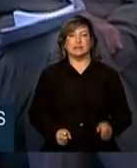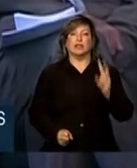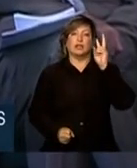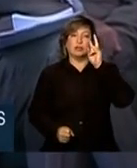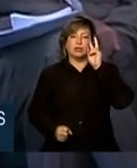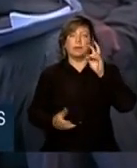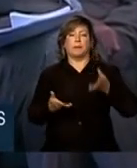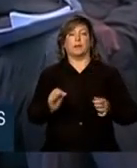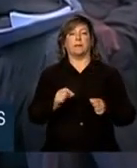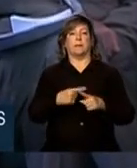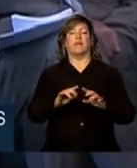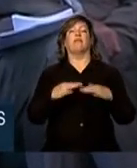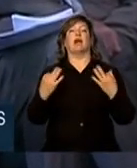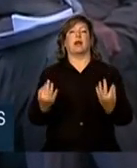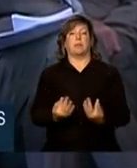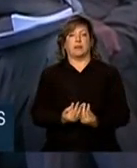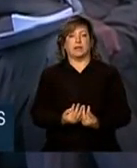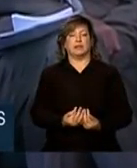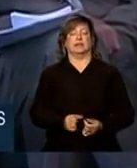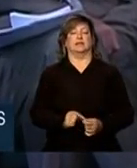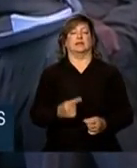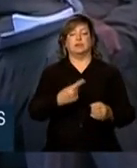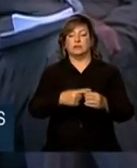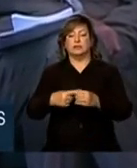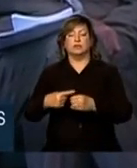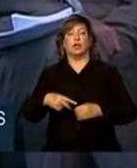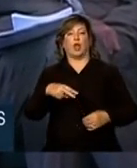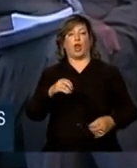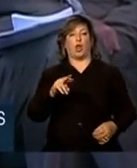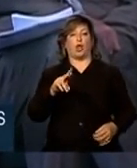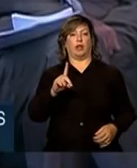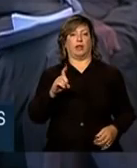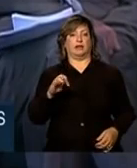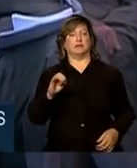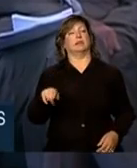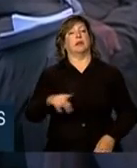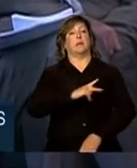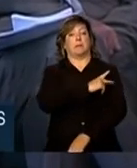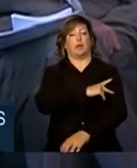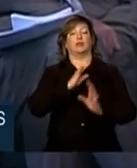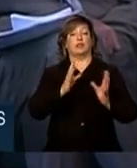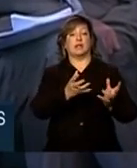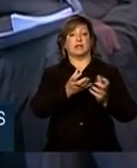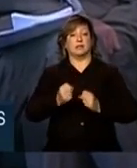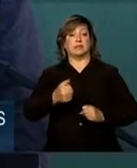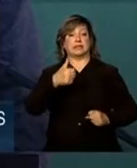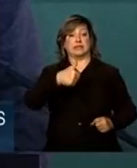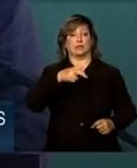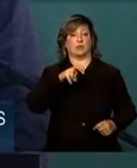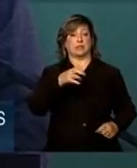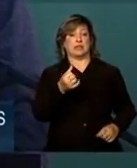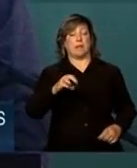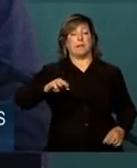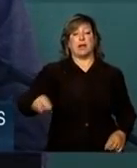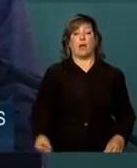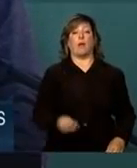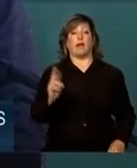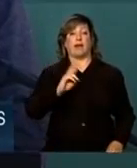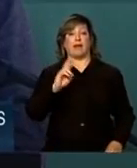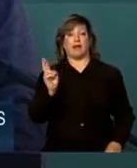da seca das famílias do interior do Nordeste. E o estado do Piauí foi contemplado já com 156 milhões de reais